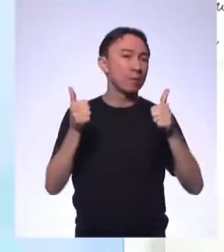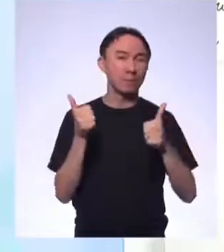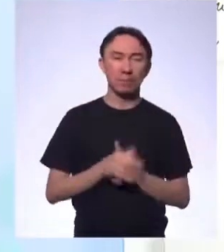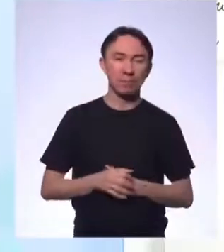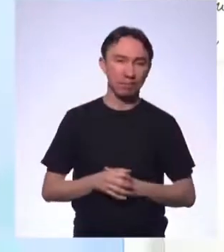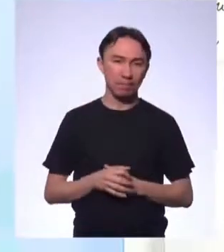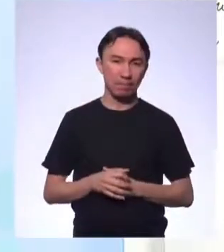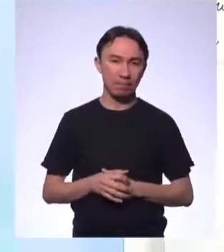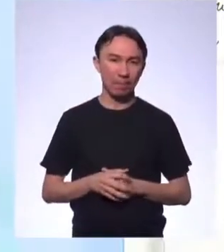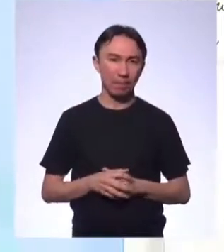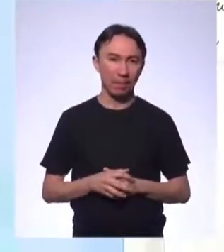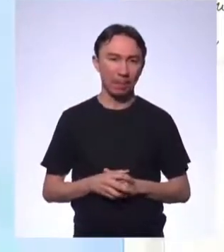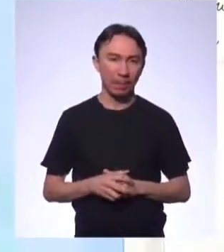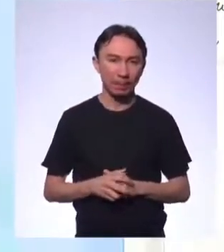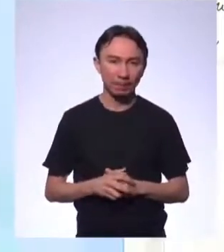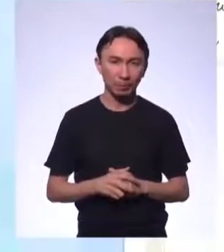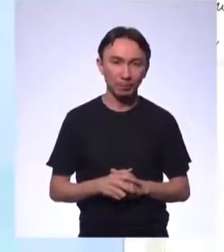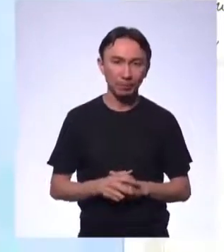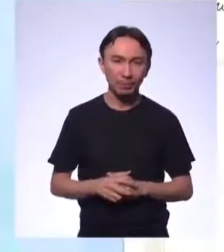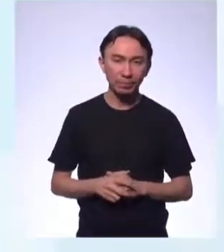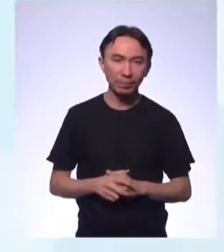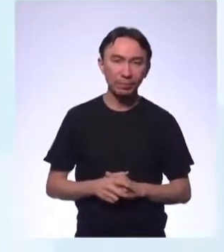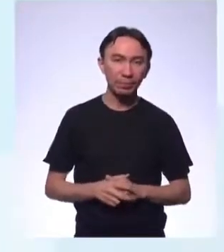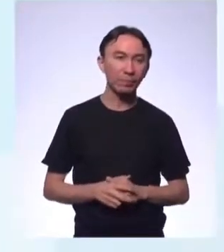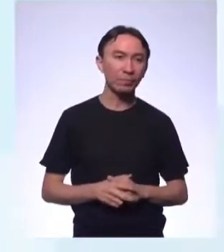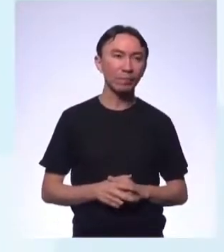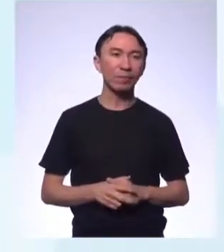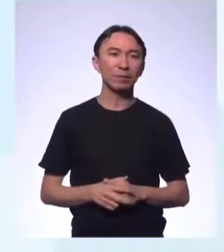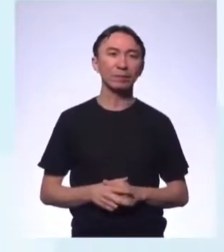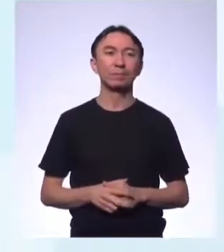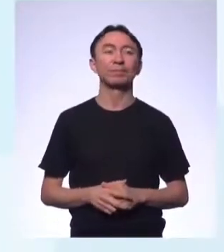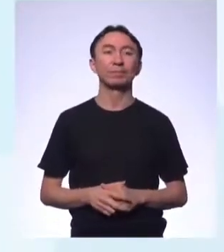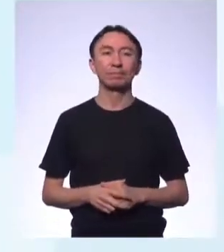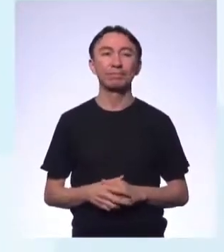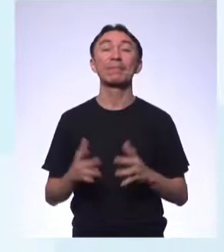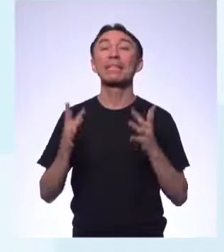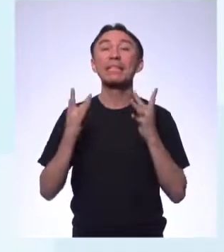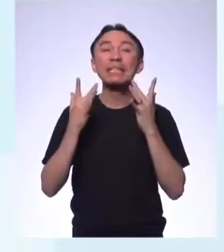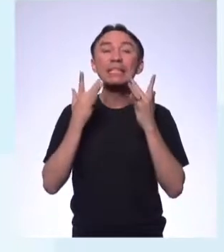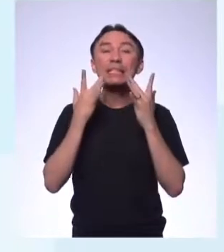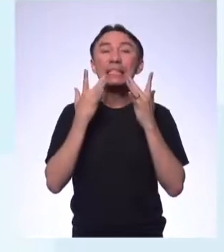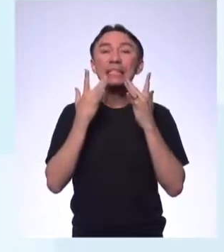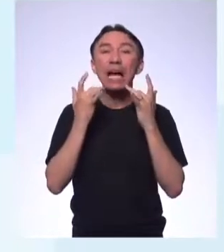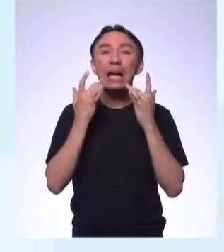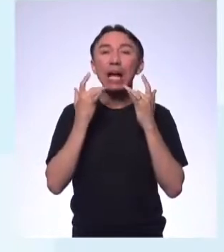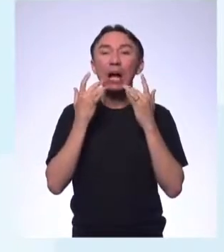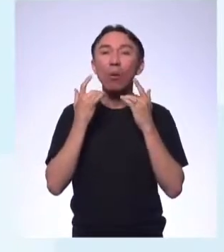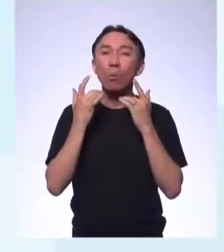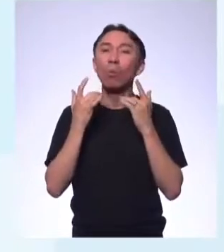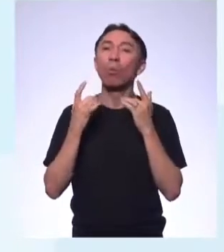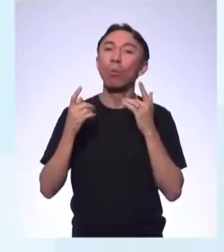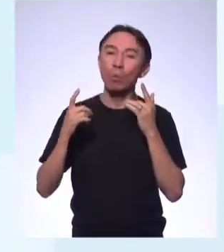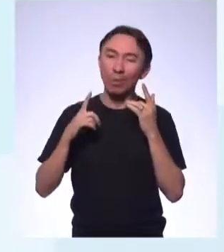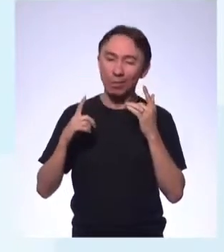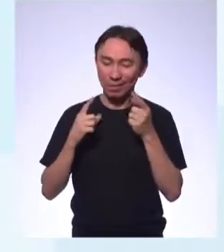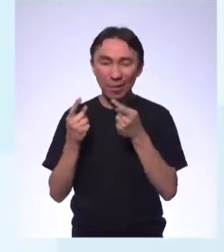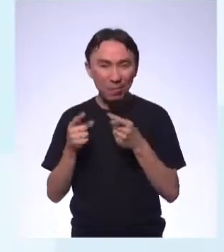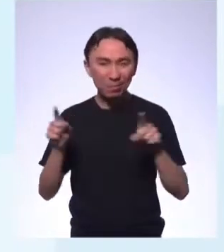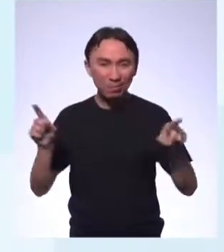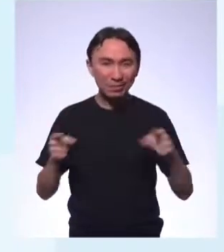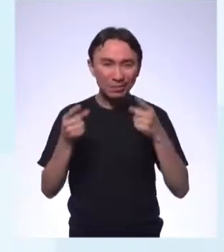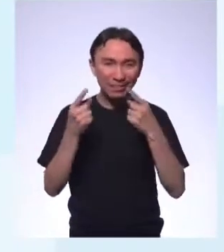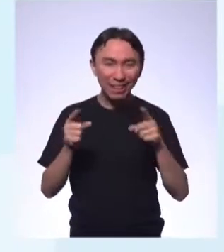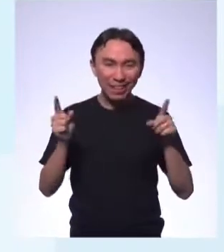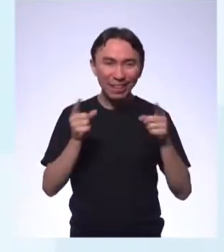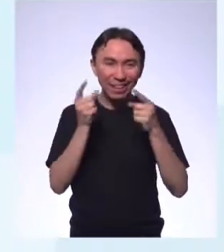só. Vamos ver, então, a questão do teatro, né? Como eu já falei antes, quando nós temos uma peça musical no teatro, que nós temos aí,